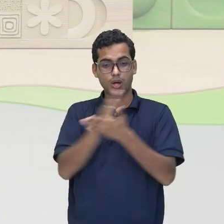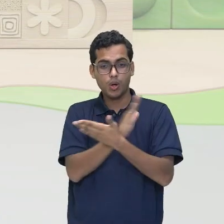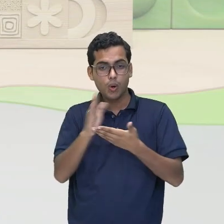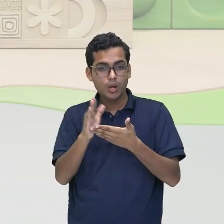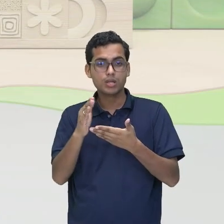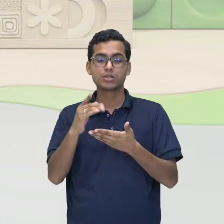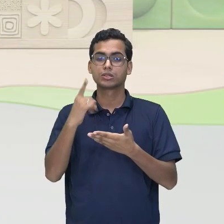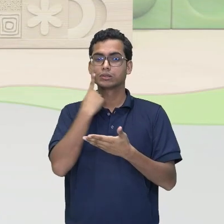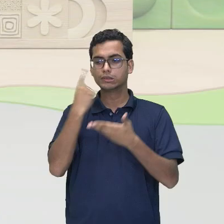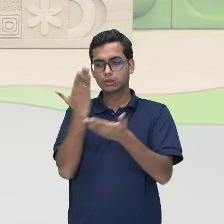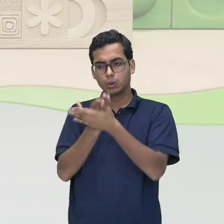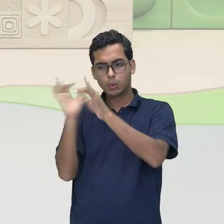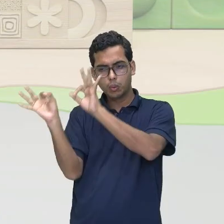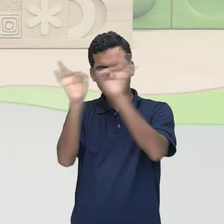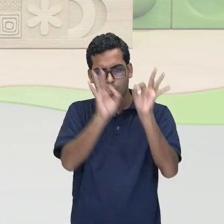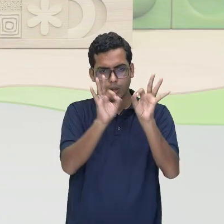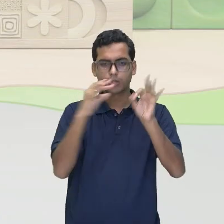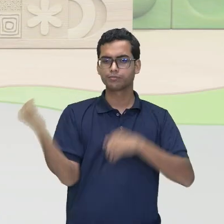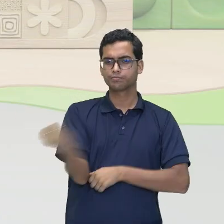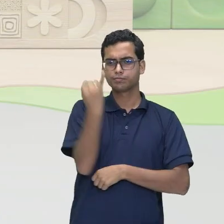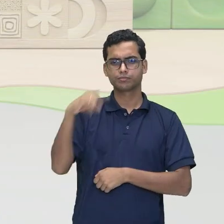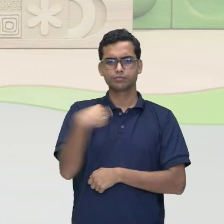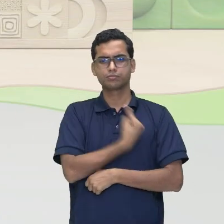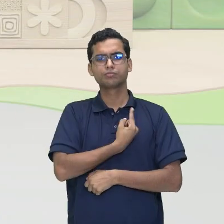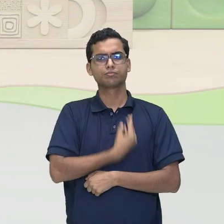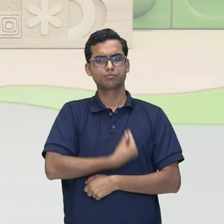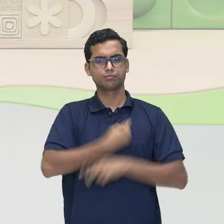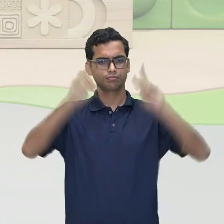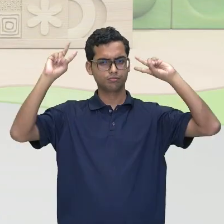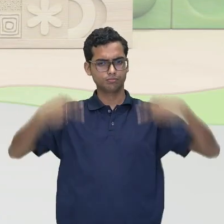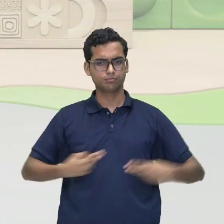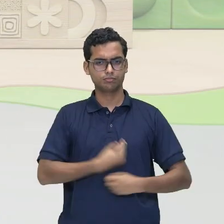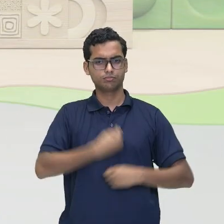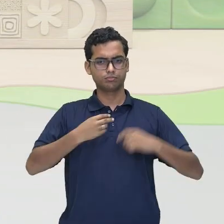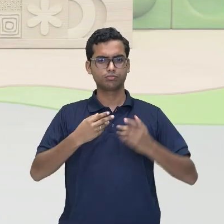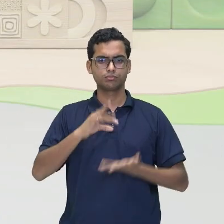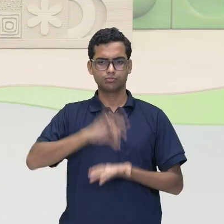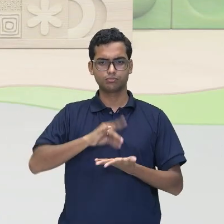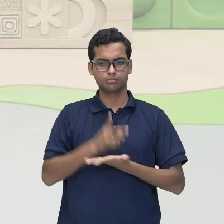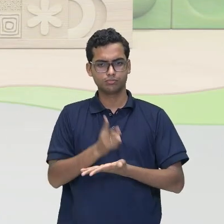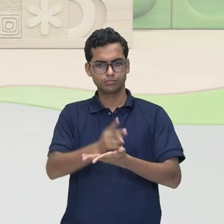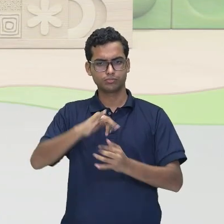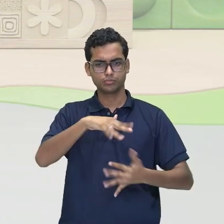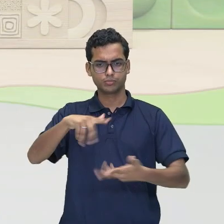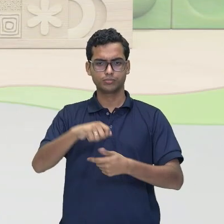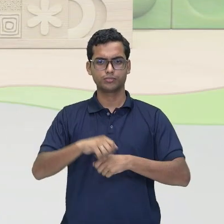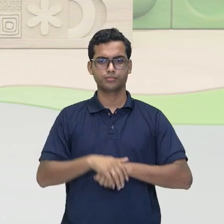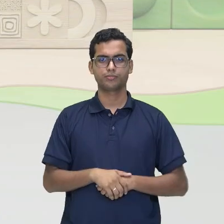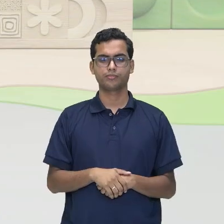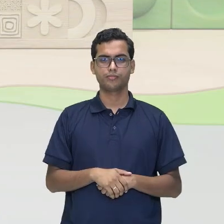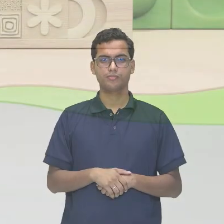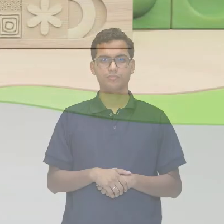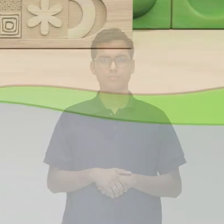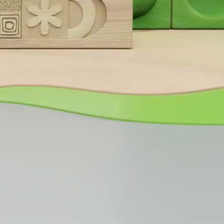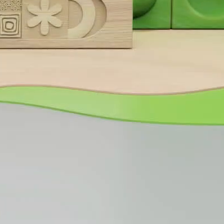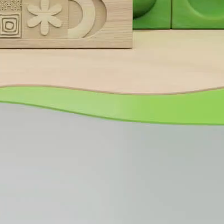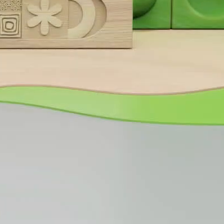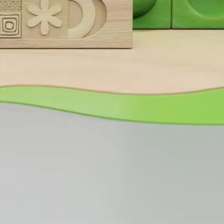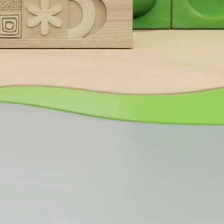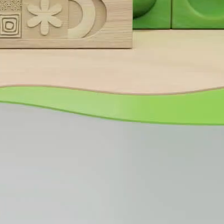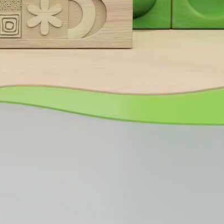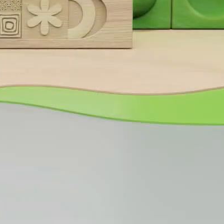aqui que ela é algo muito importante, né? Então, a camada de ozônio deve se